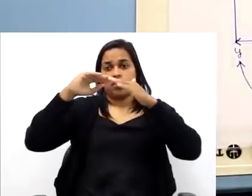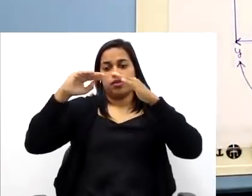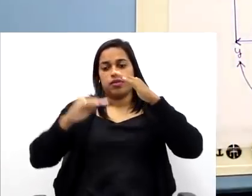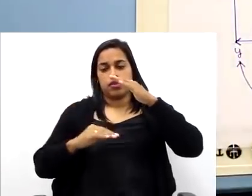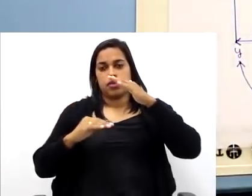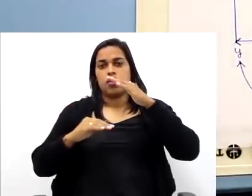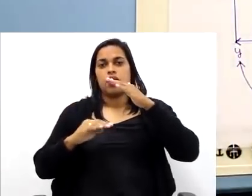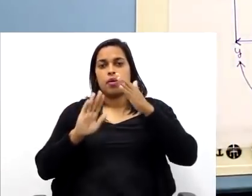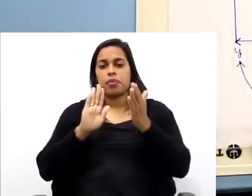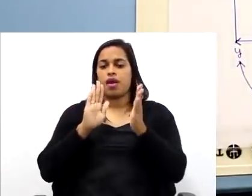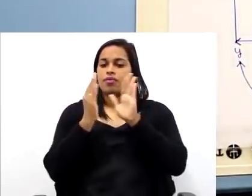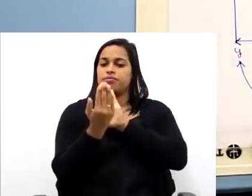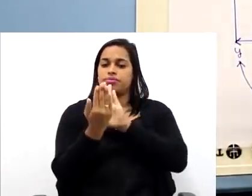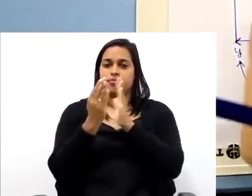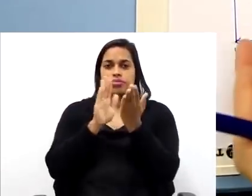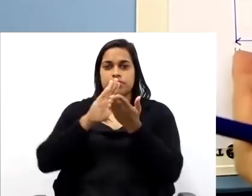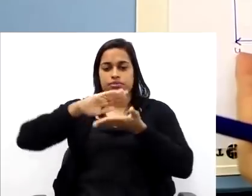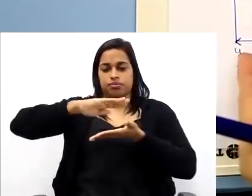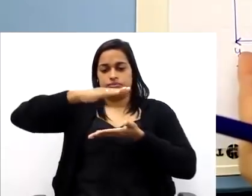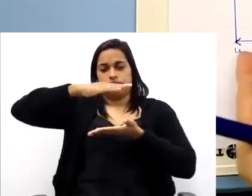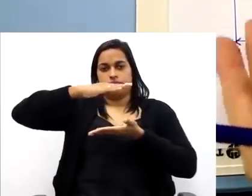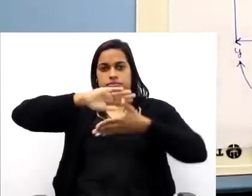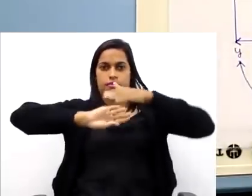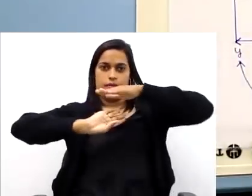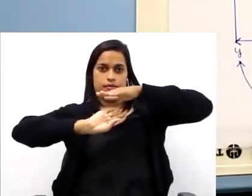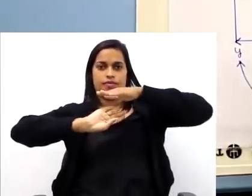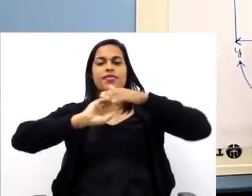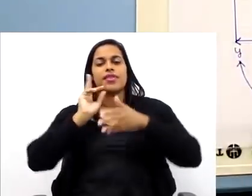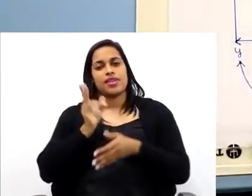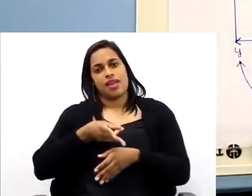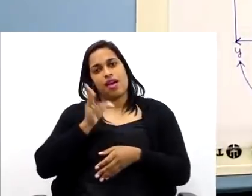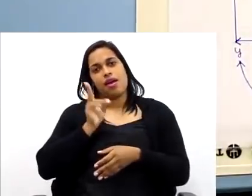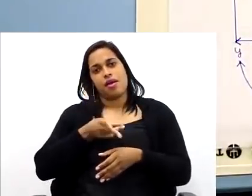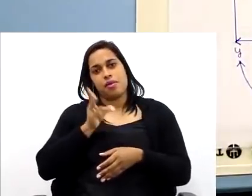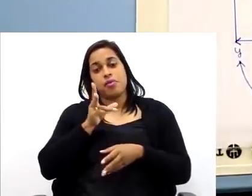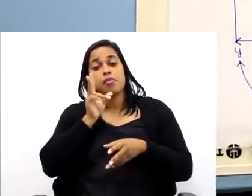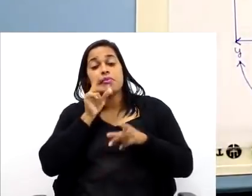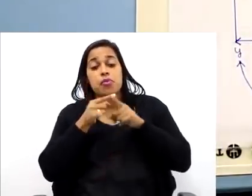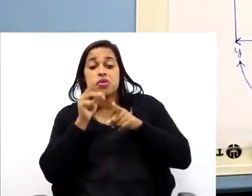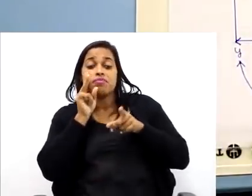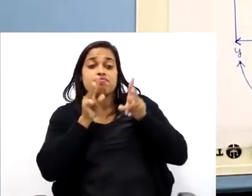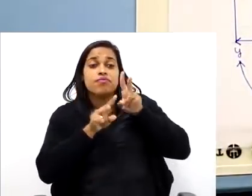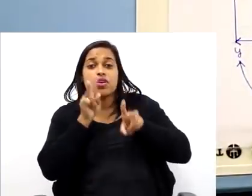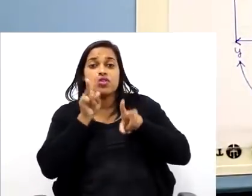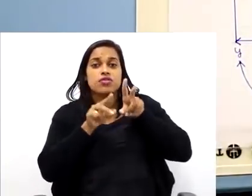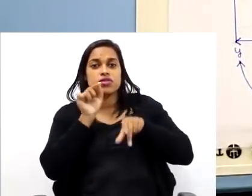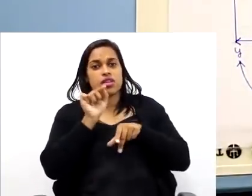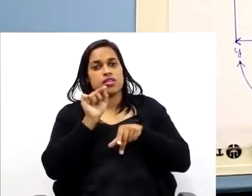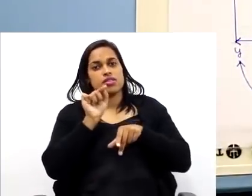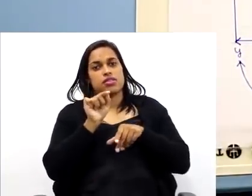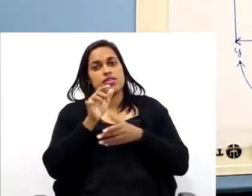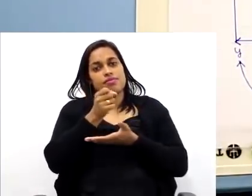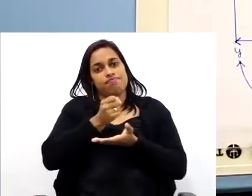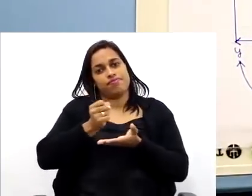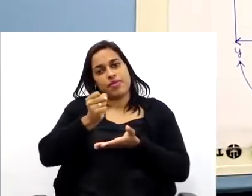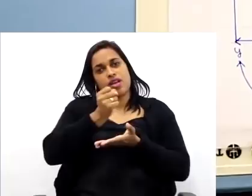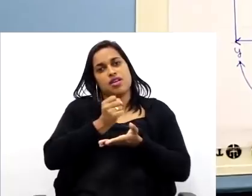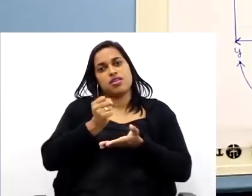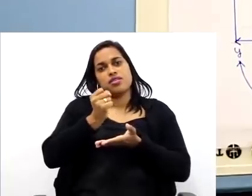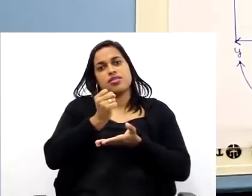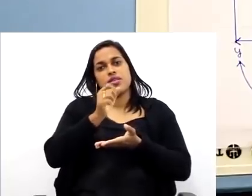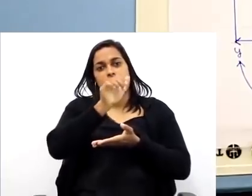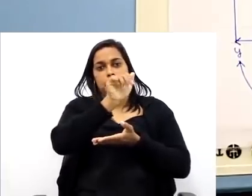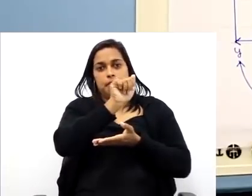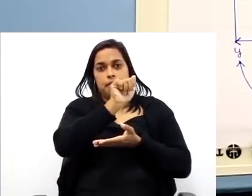e o par da lateral esquerda é a lateral direita. Então as vistas funcionam em pares. Então aqui eu teria o meu